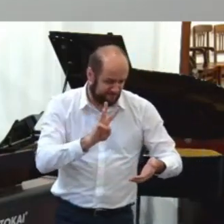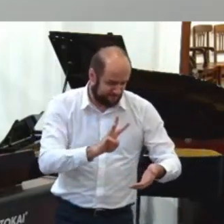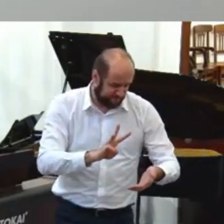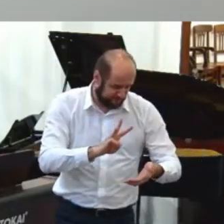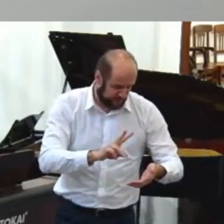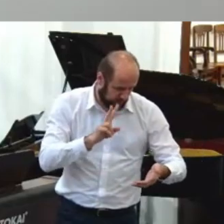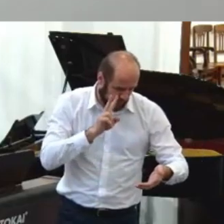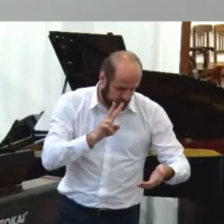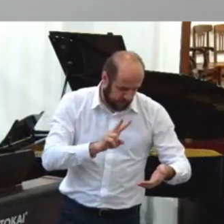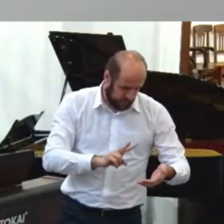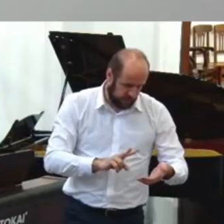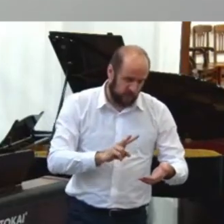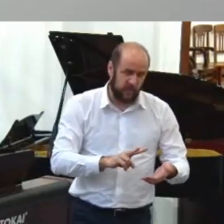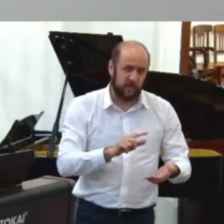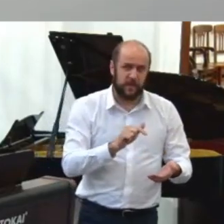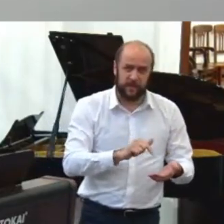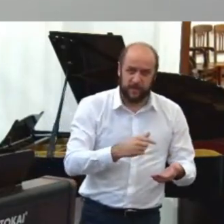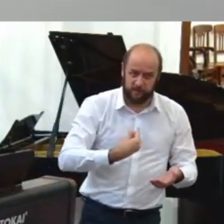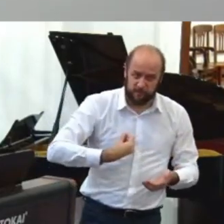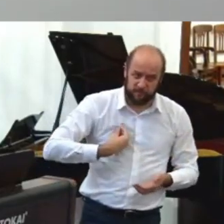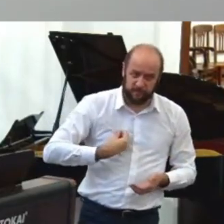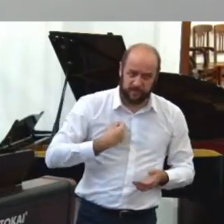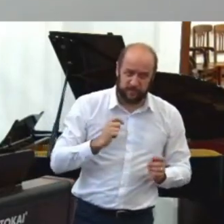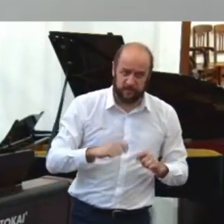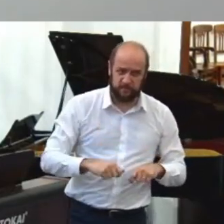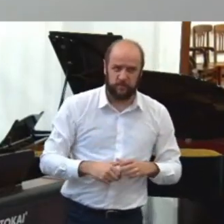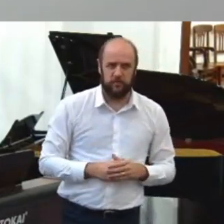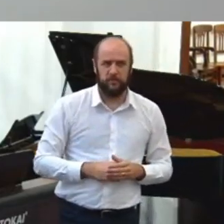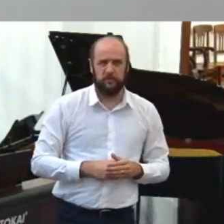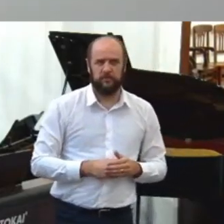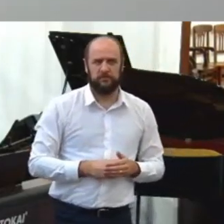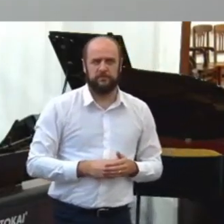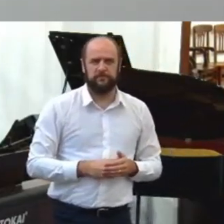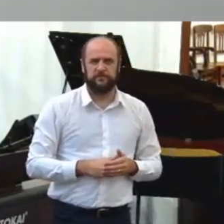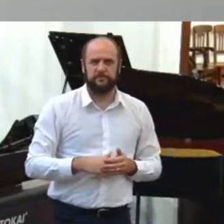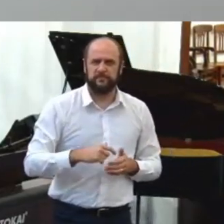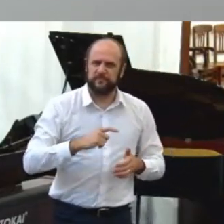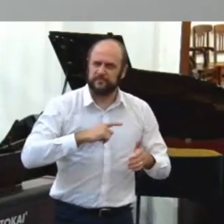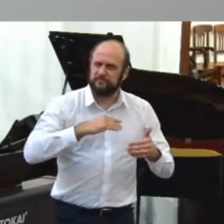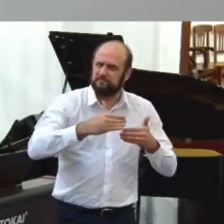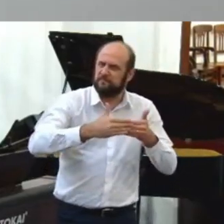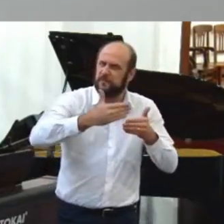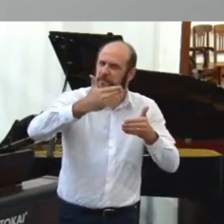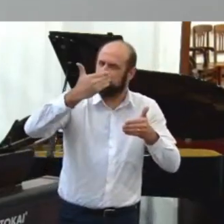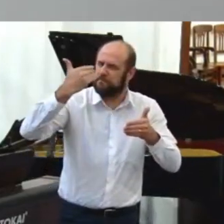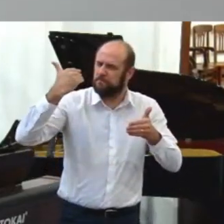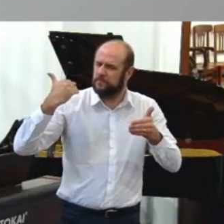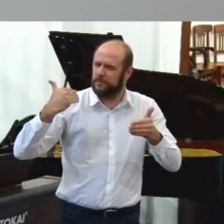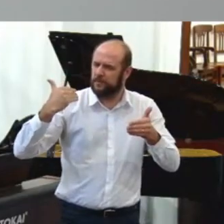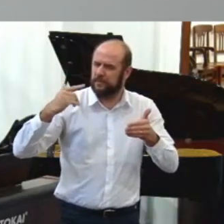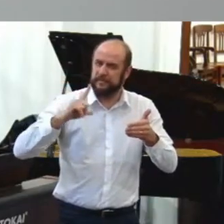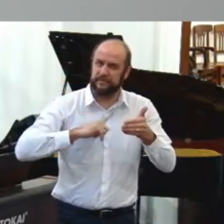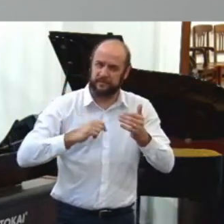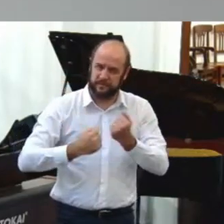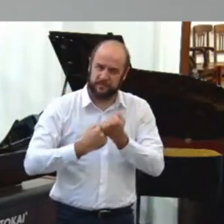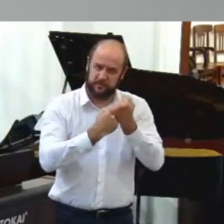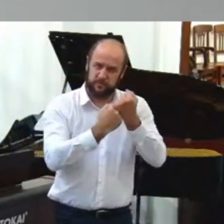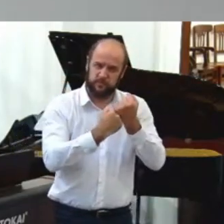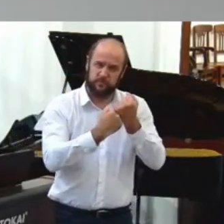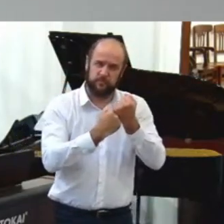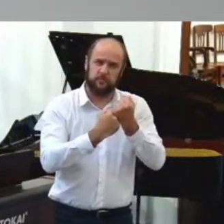cuidando dele para que ele vivesse, por trás das 3 mulheres, nós temos